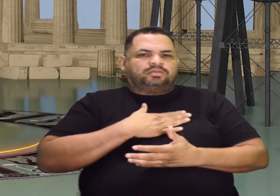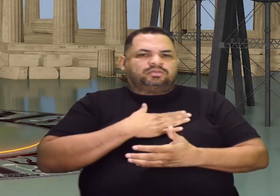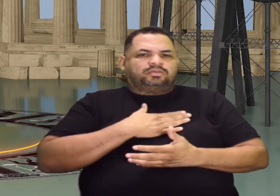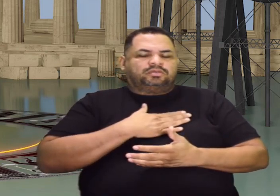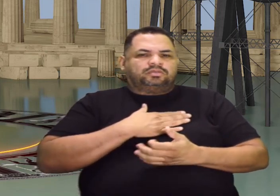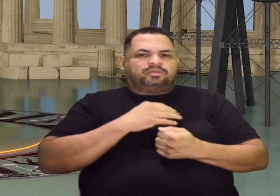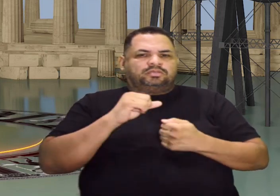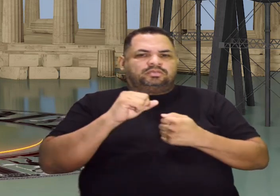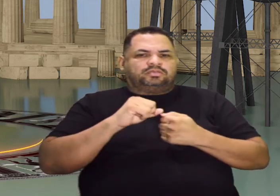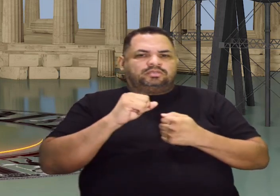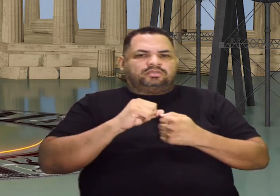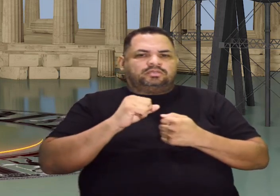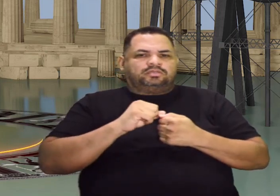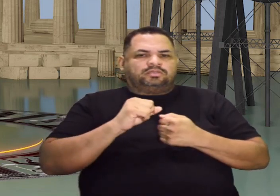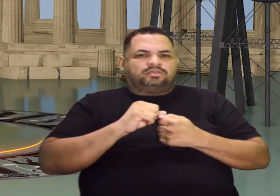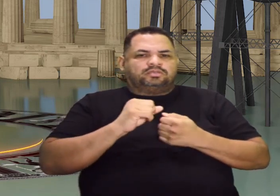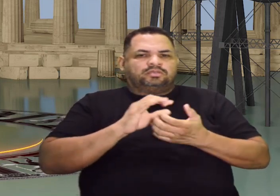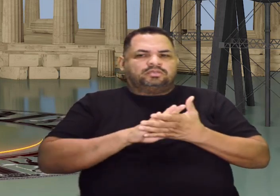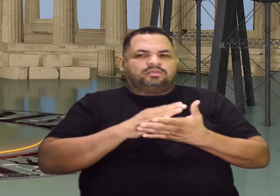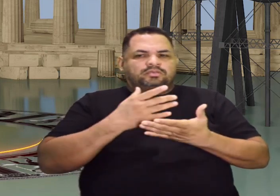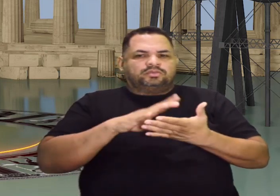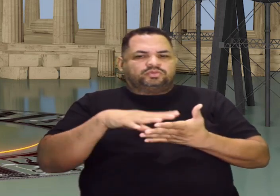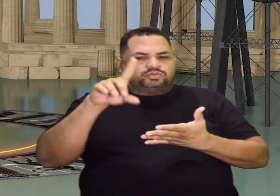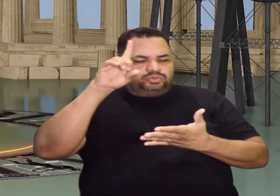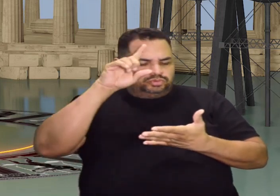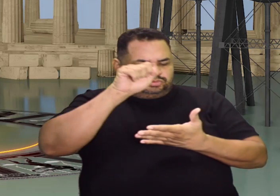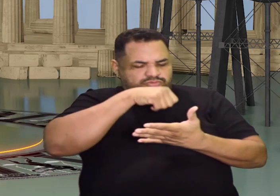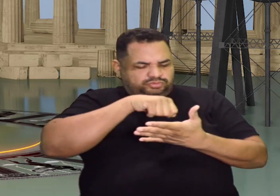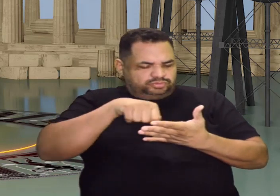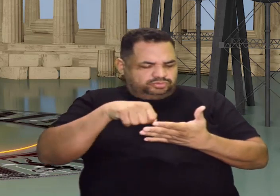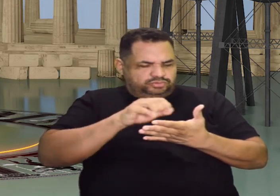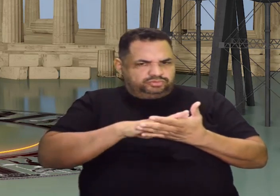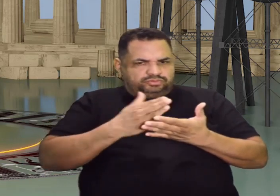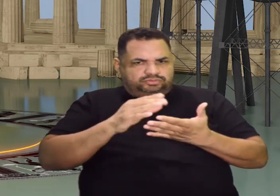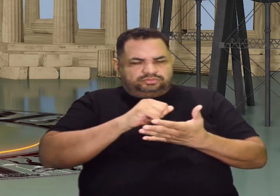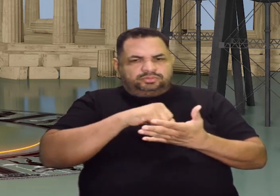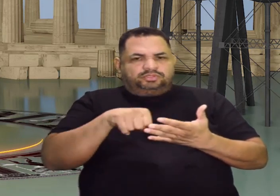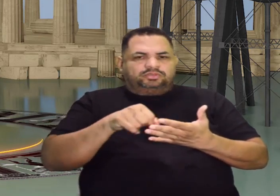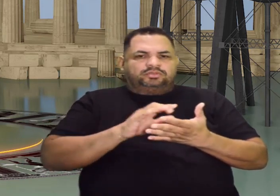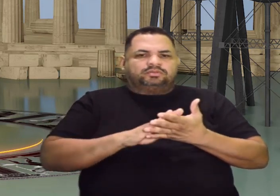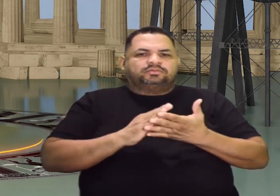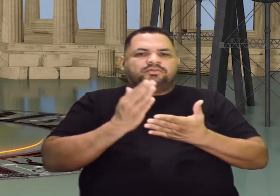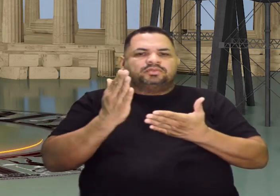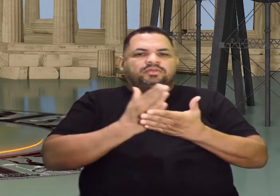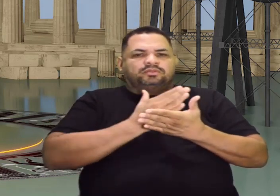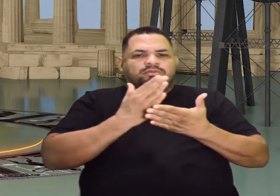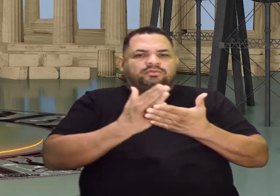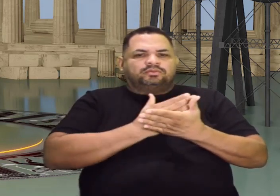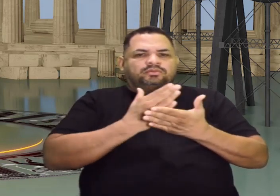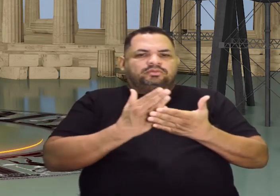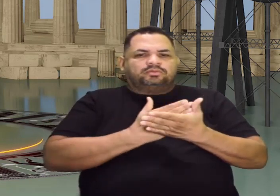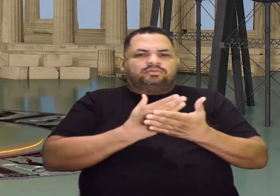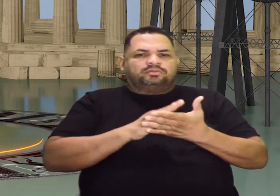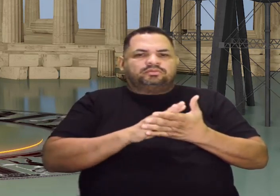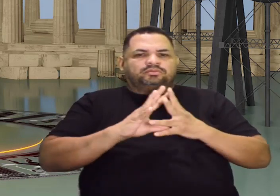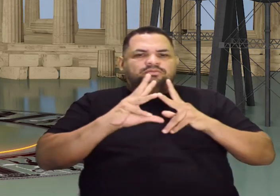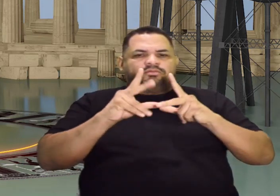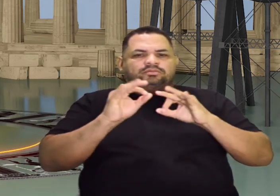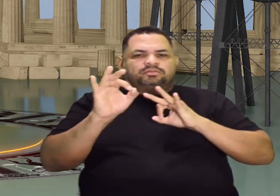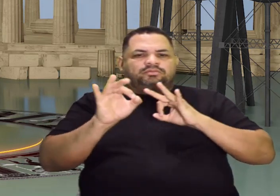nós fizemos nas trilhas o diário de bordo. Vocês anotem um diário para vocês, né, uma agenda, etc. Um caderno, mas